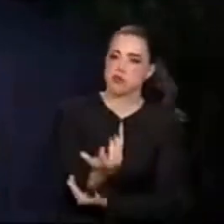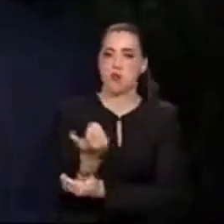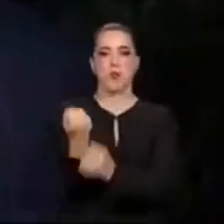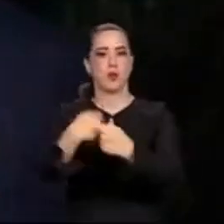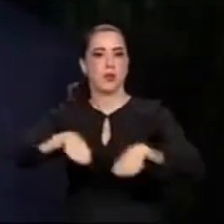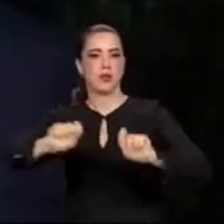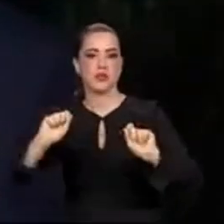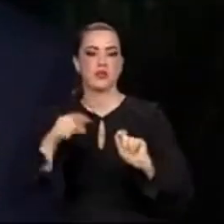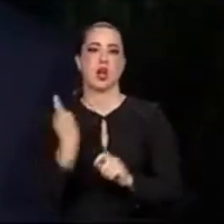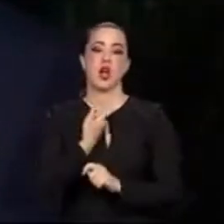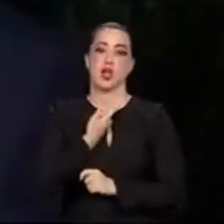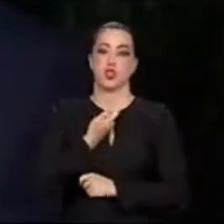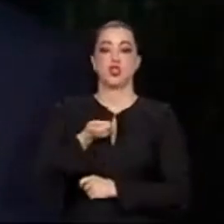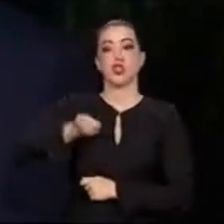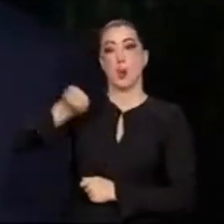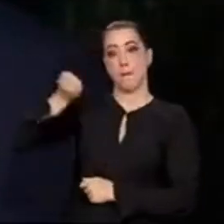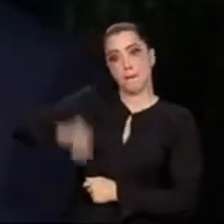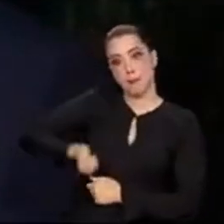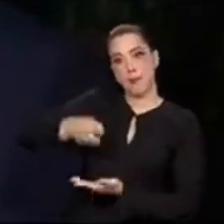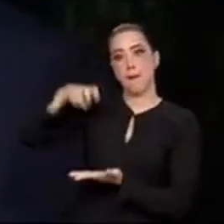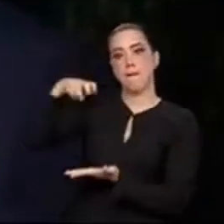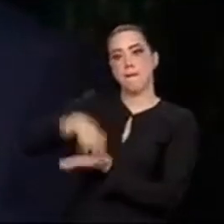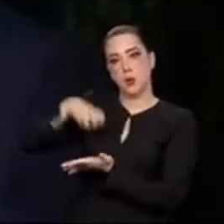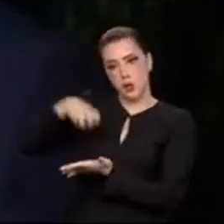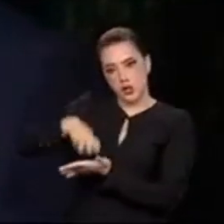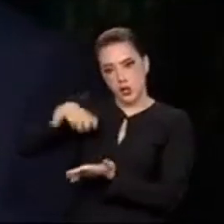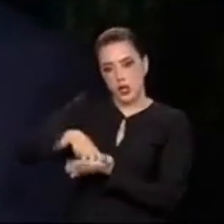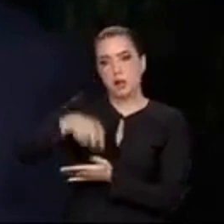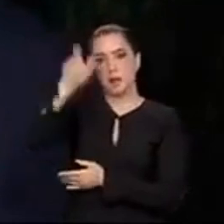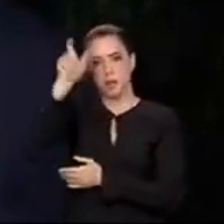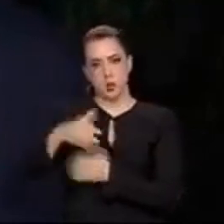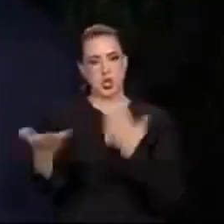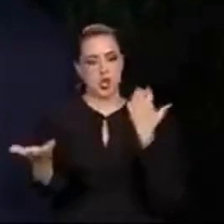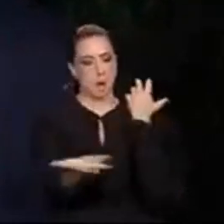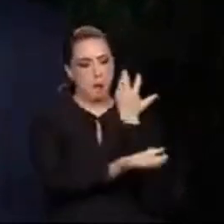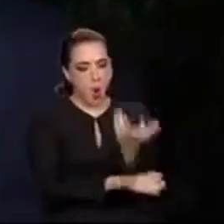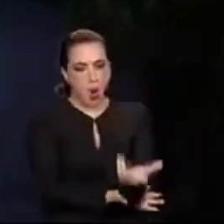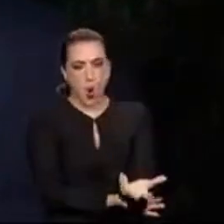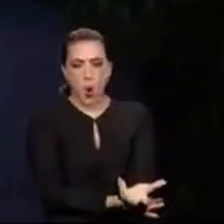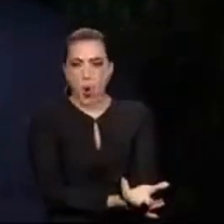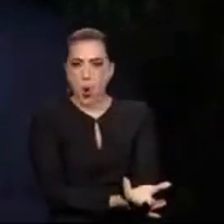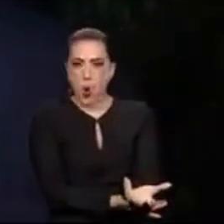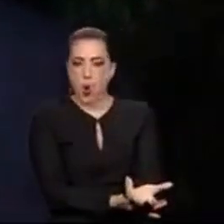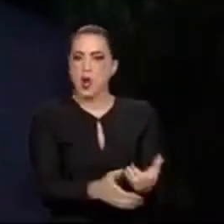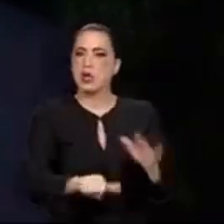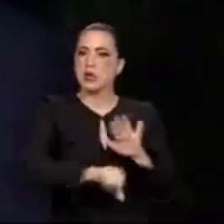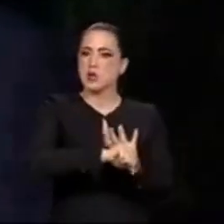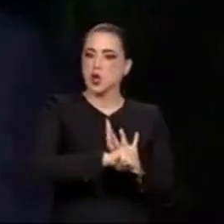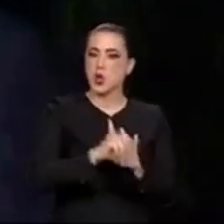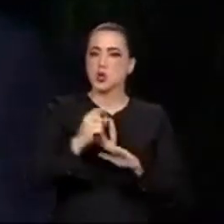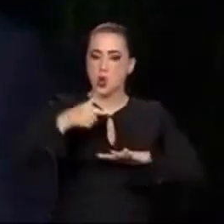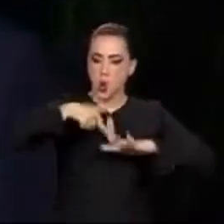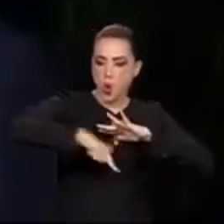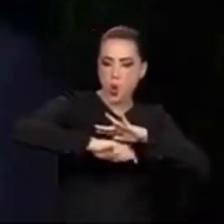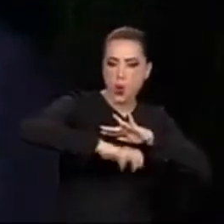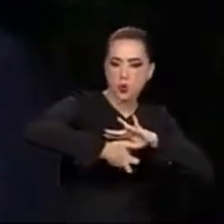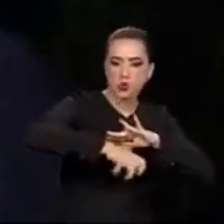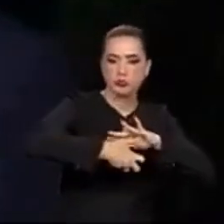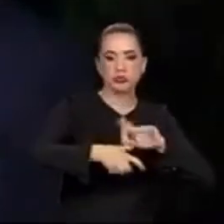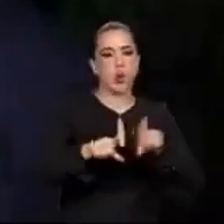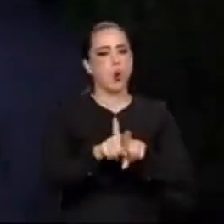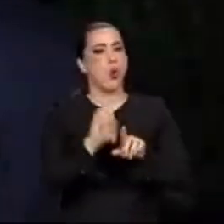ser muito duro com os madeireiros que cortam Floresta Sem nenhuma autorização ou garimpeiros que não tem sequer